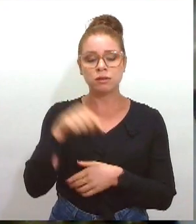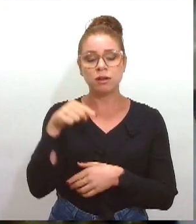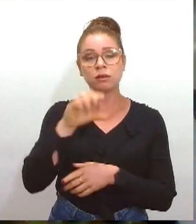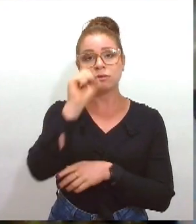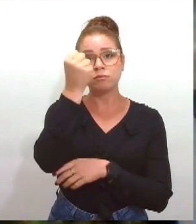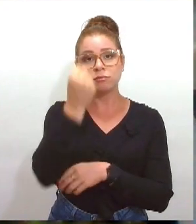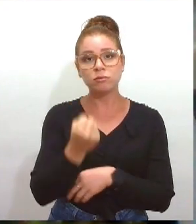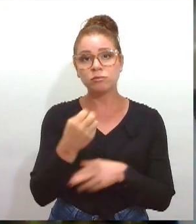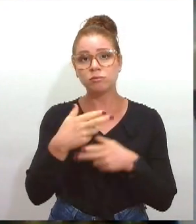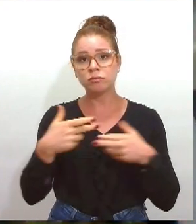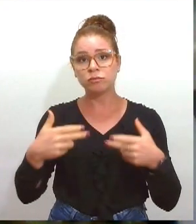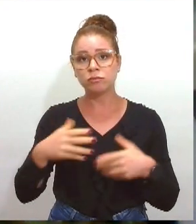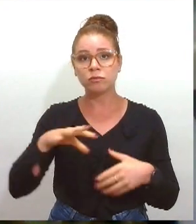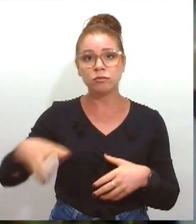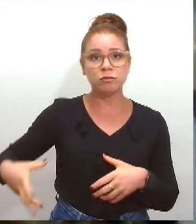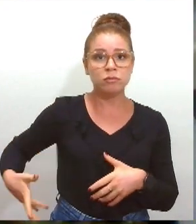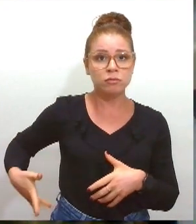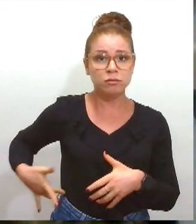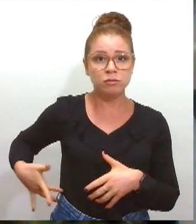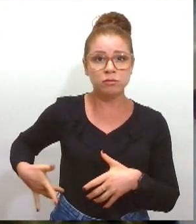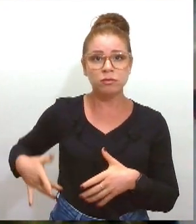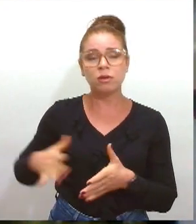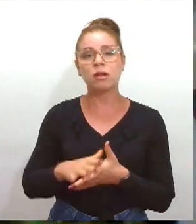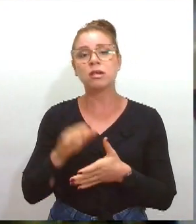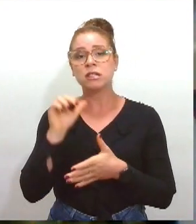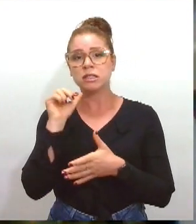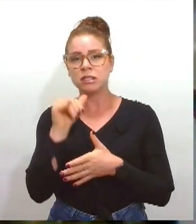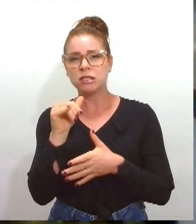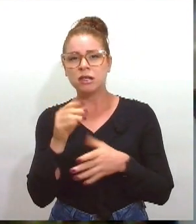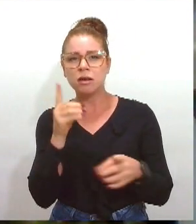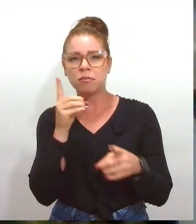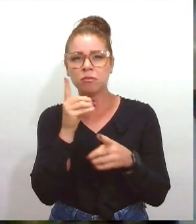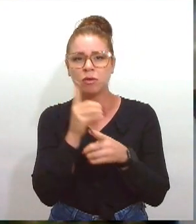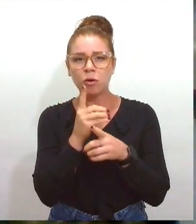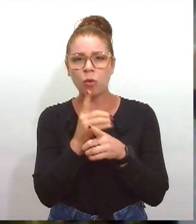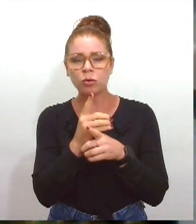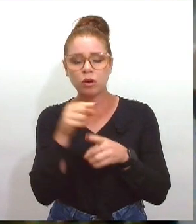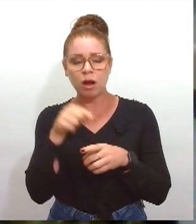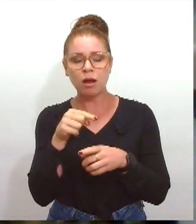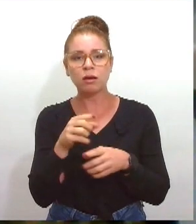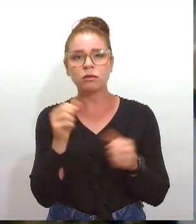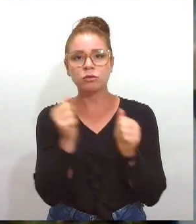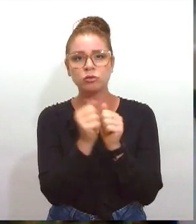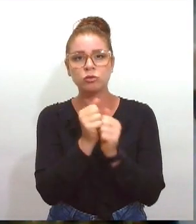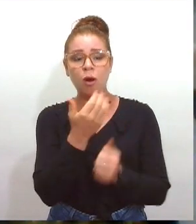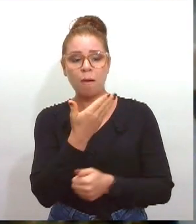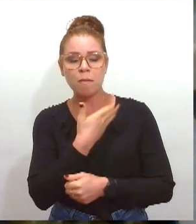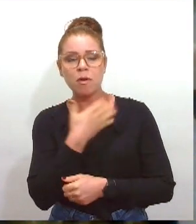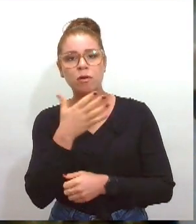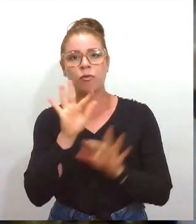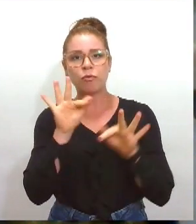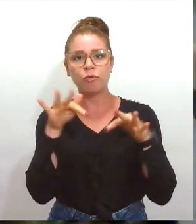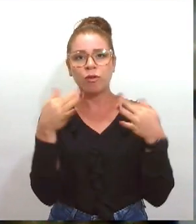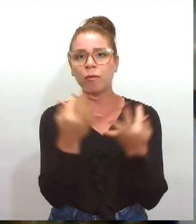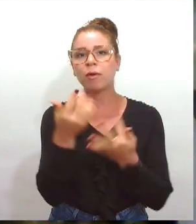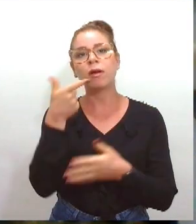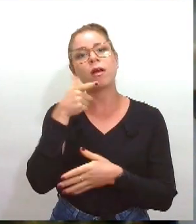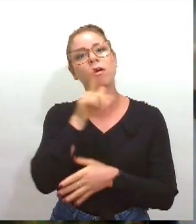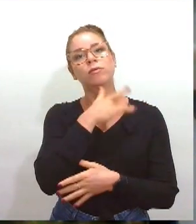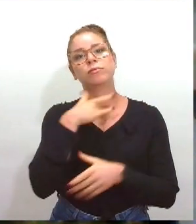ele é transplantado próximo dos amigos, próximo da família, a recuperação dele é muito melhor, é muito mais